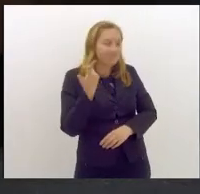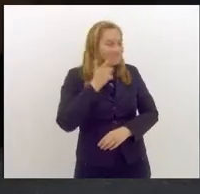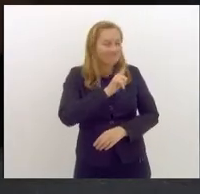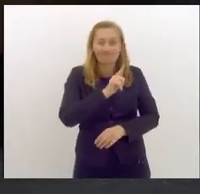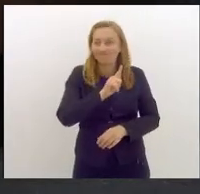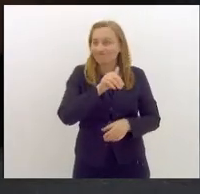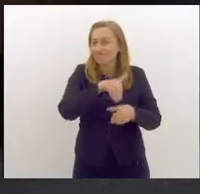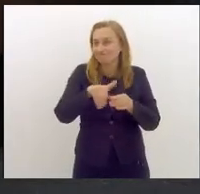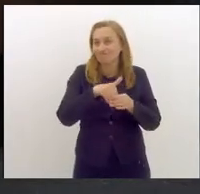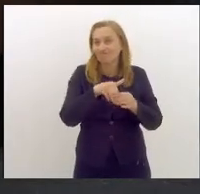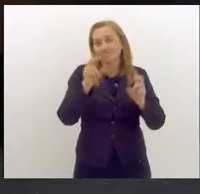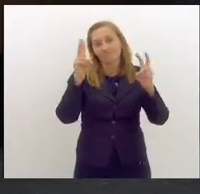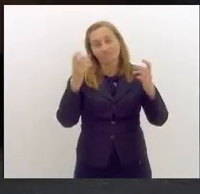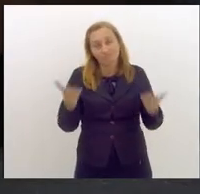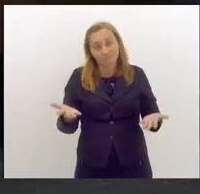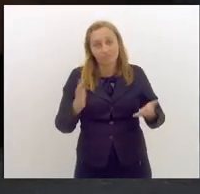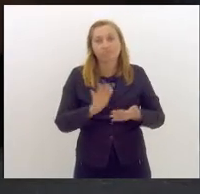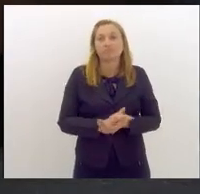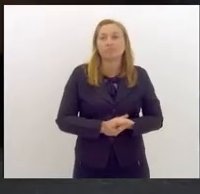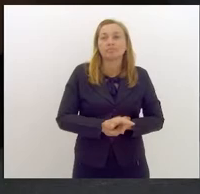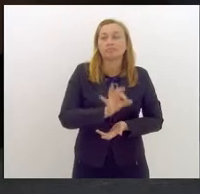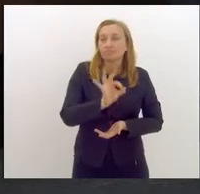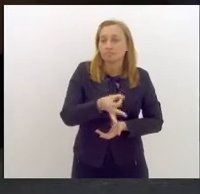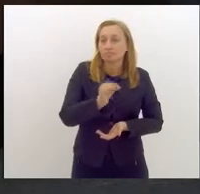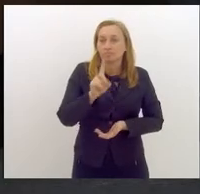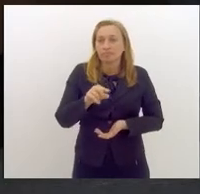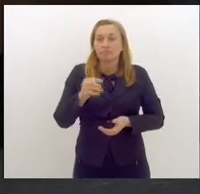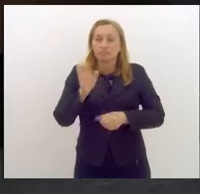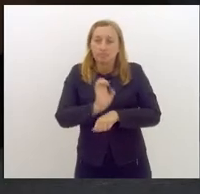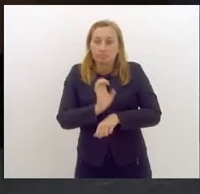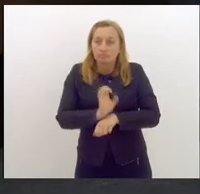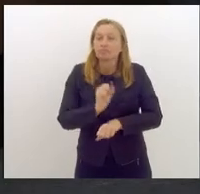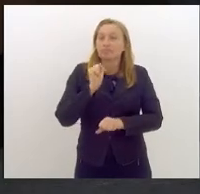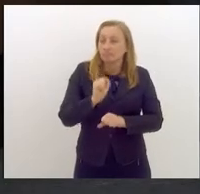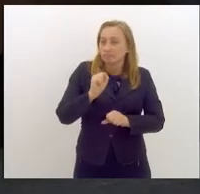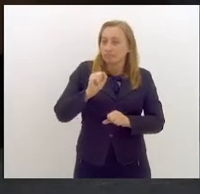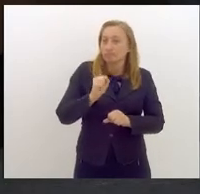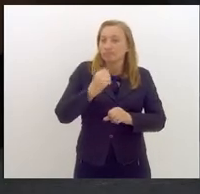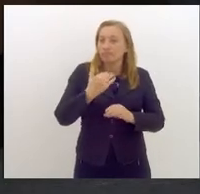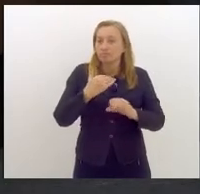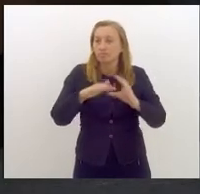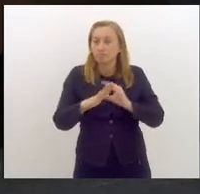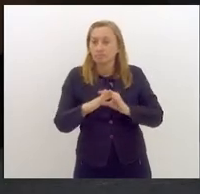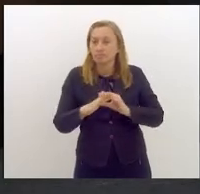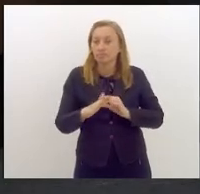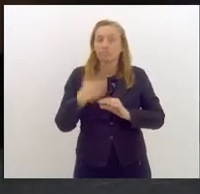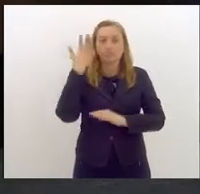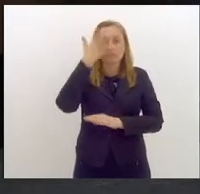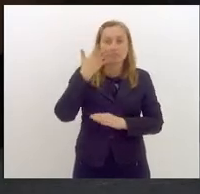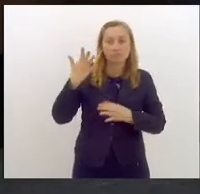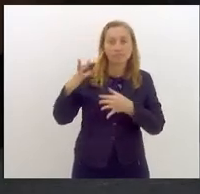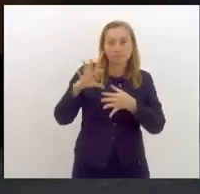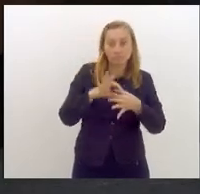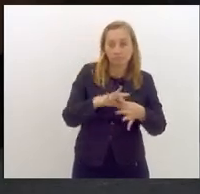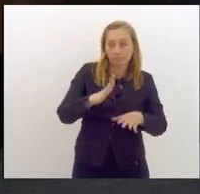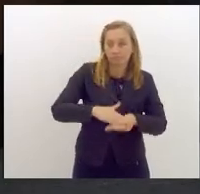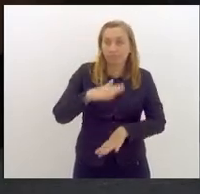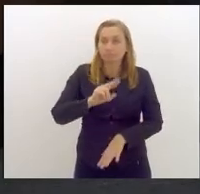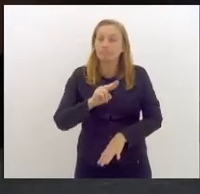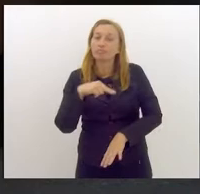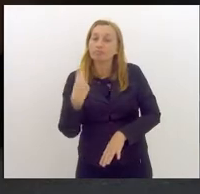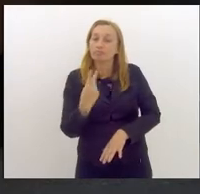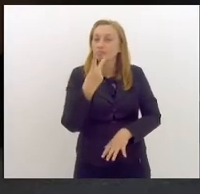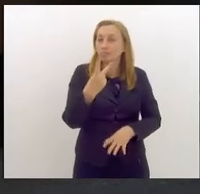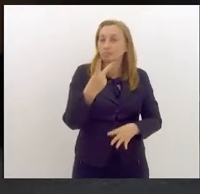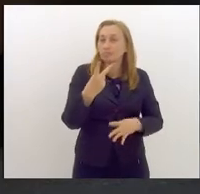votar matéria que o fato concreto é que o estado Podia ter mandado uma mensagem ou mais completa ou duas